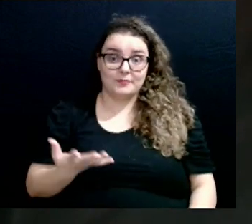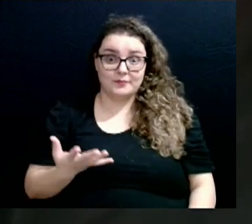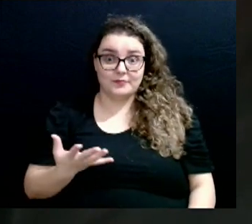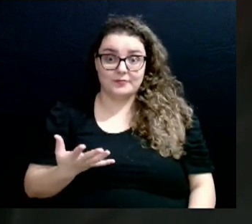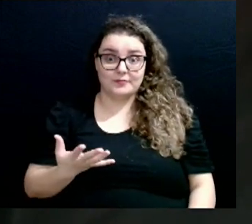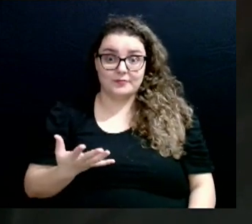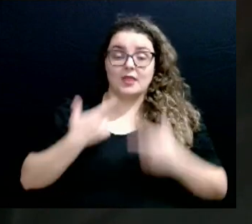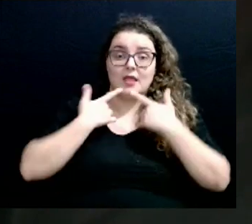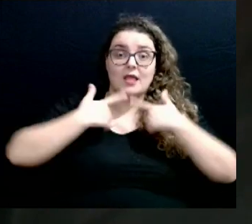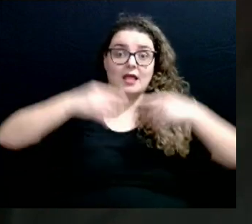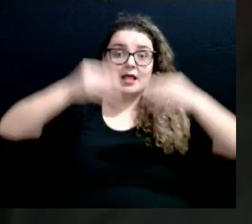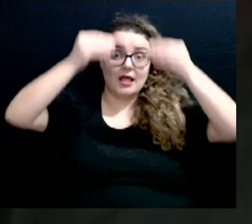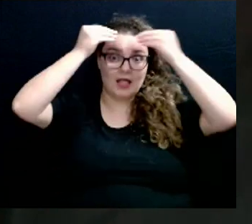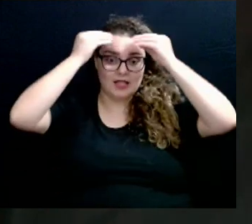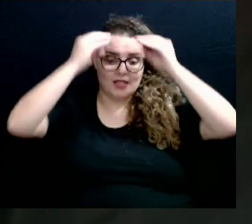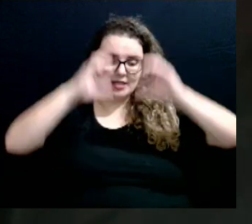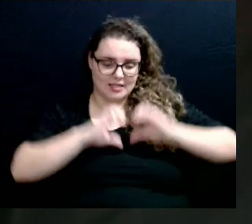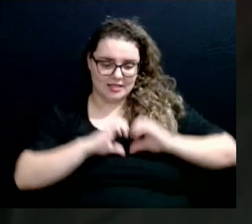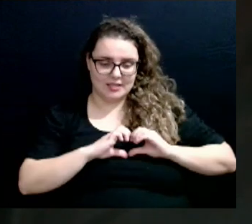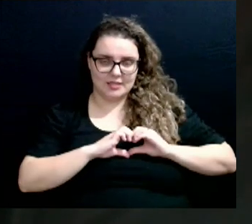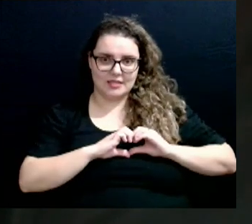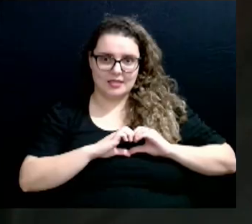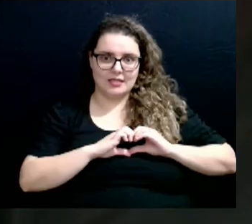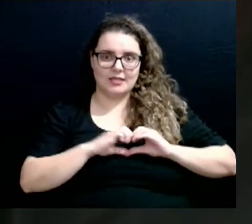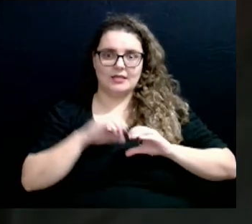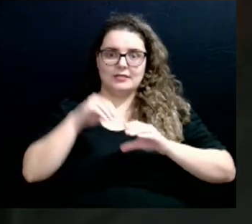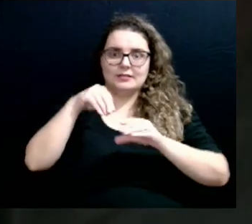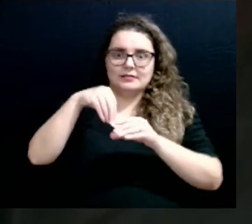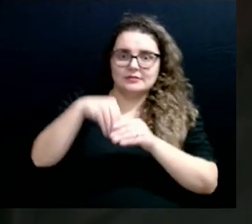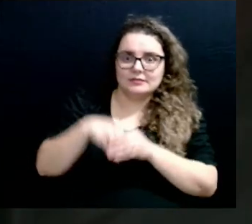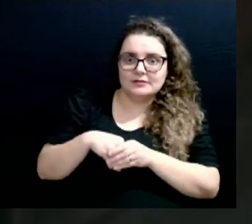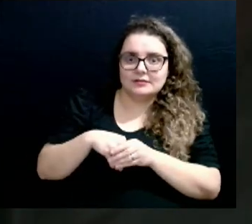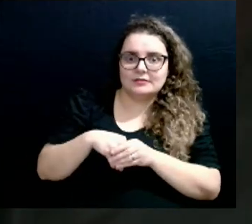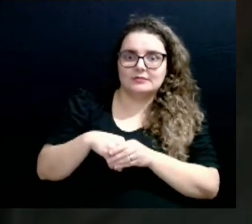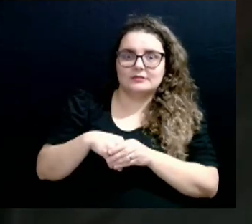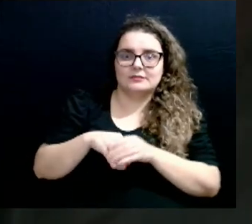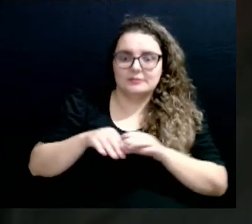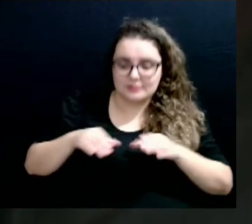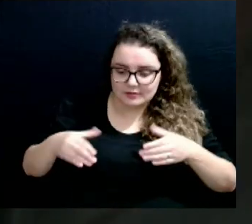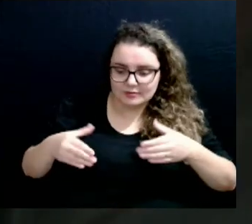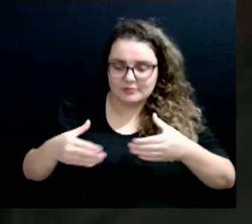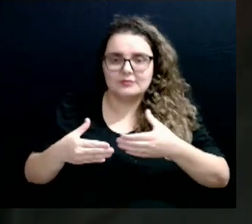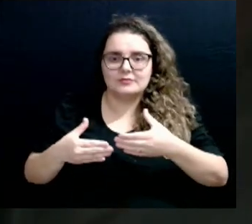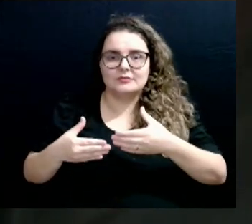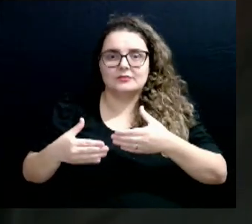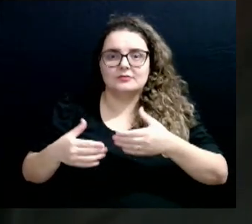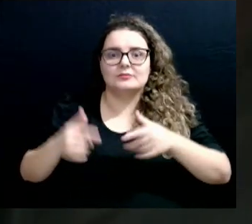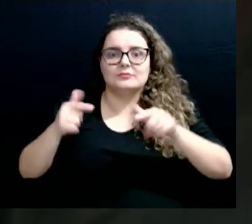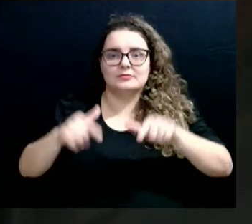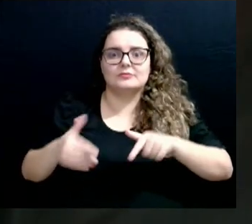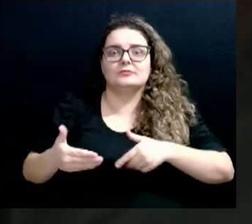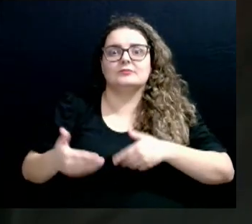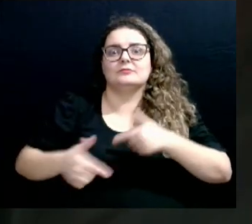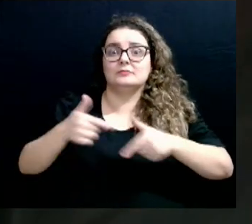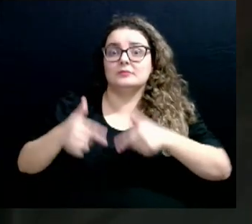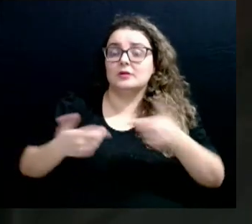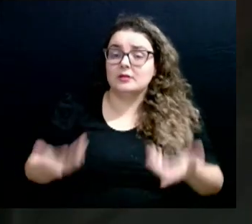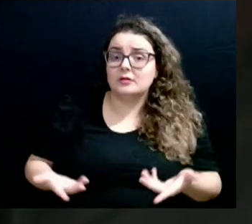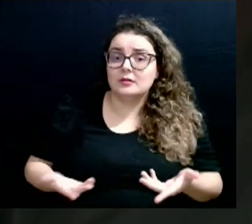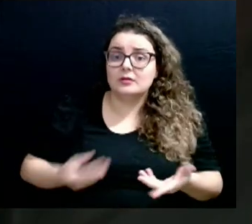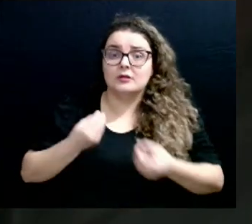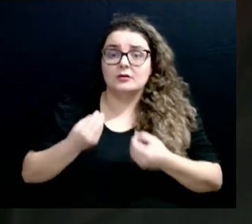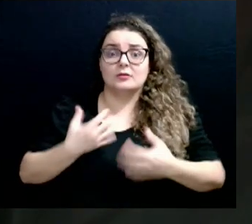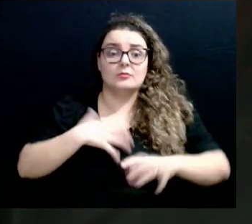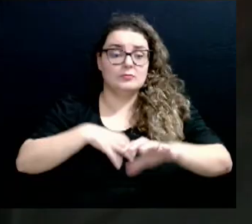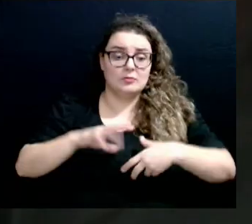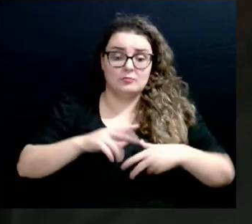amor dentro da nossa da corporação, dentro do nosso ambiente de trabalho. Como a empatia, reconhecimento,